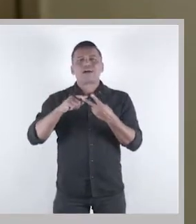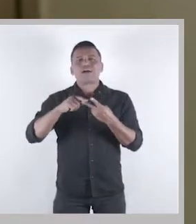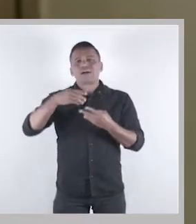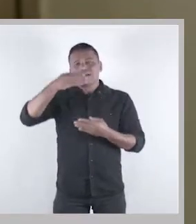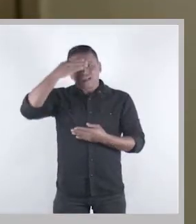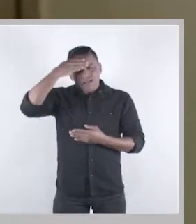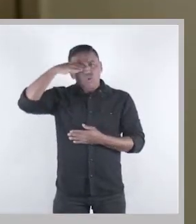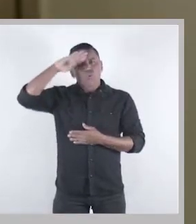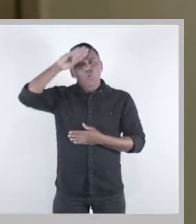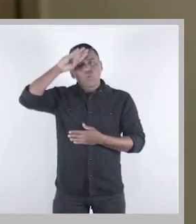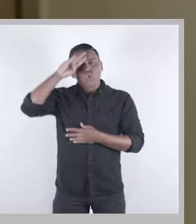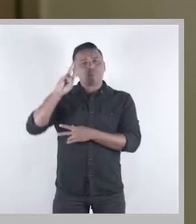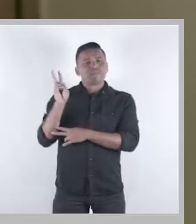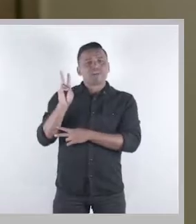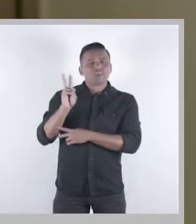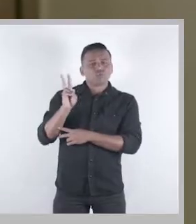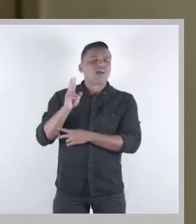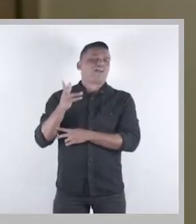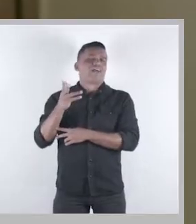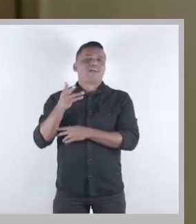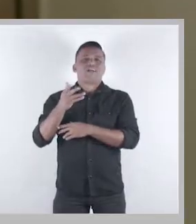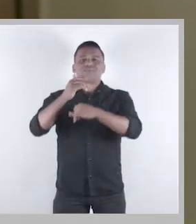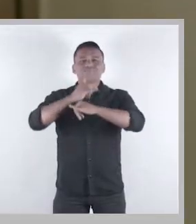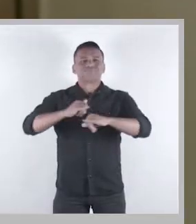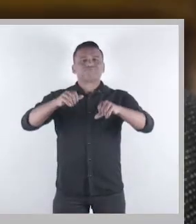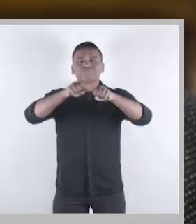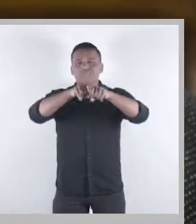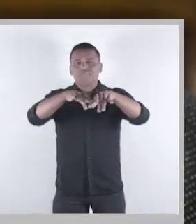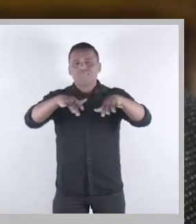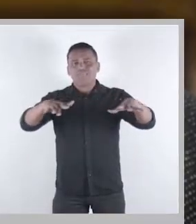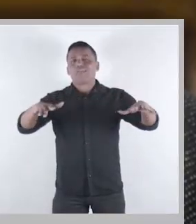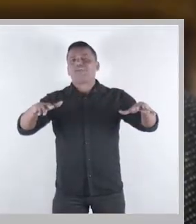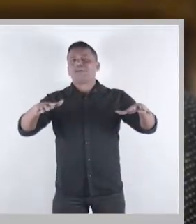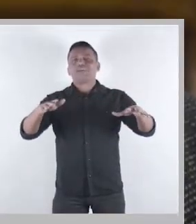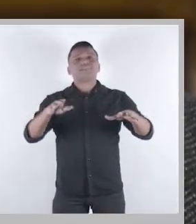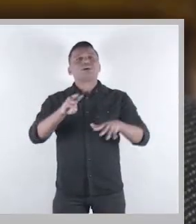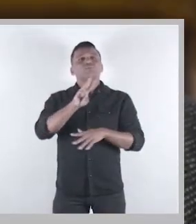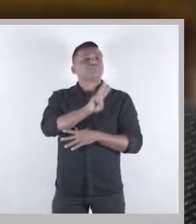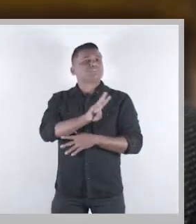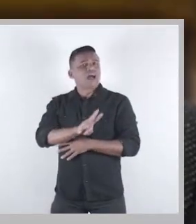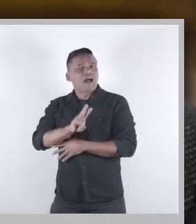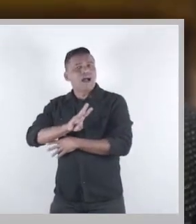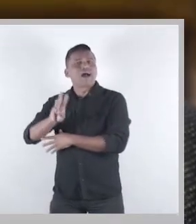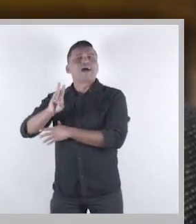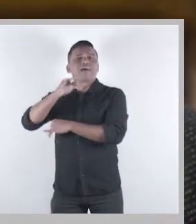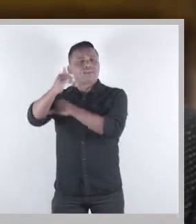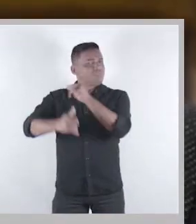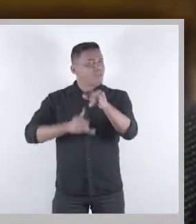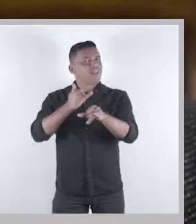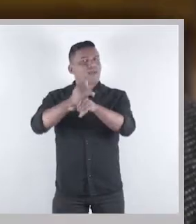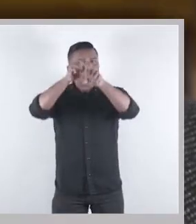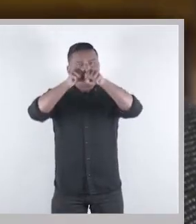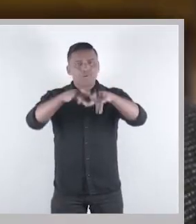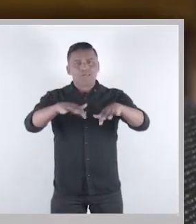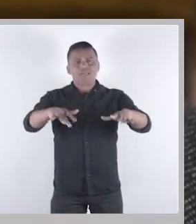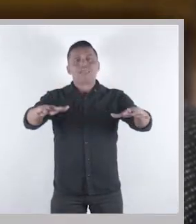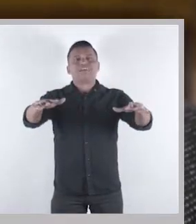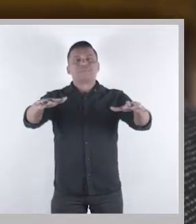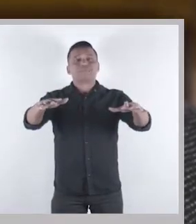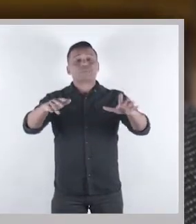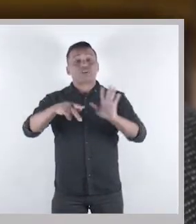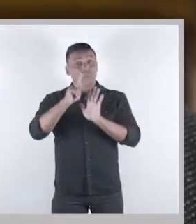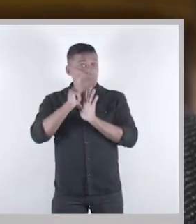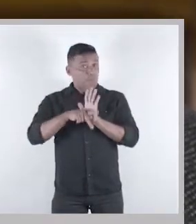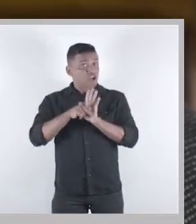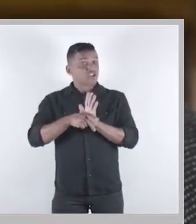saiu insights assim e revistas eletrônicas então foi um projeto interessante assim no sentido de se tentar